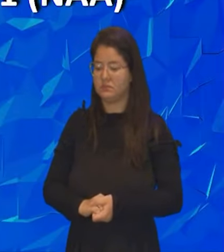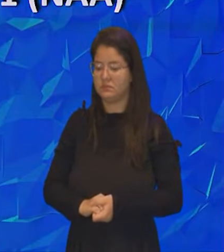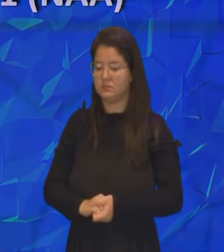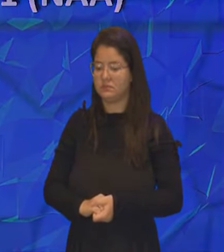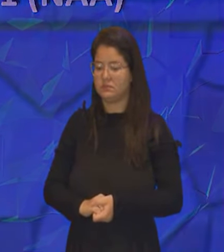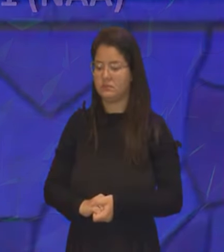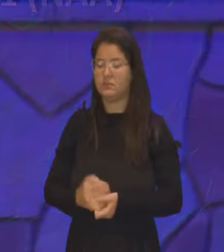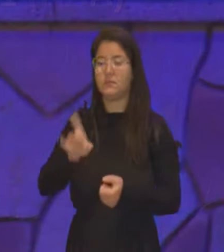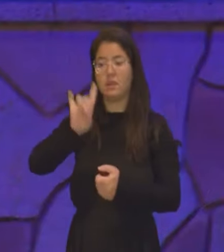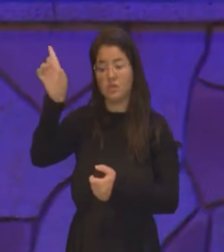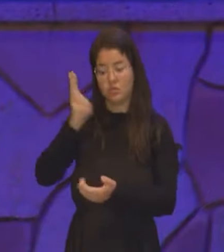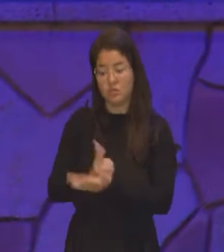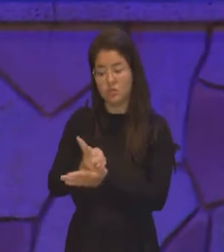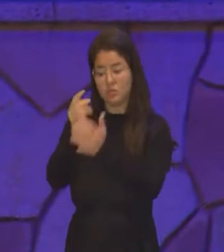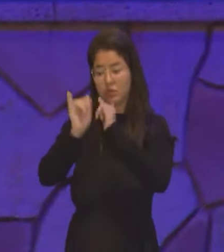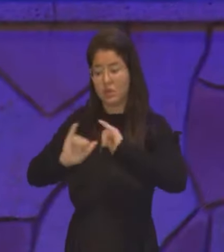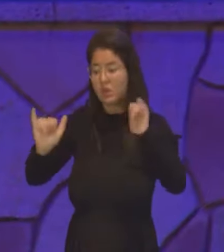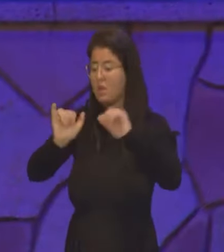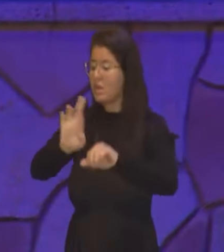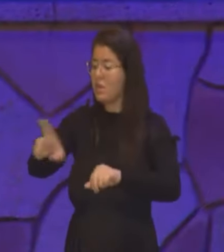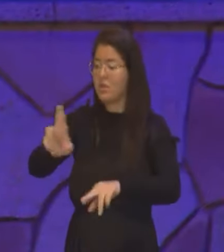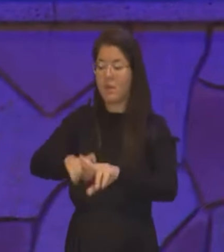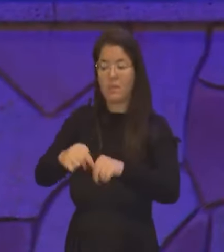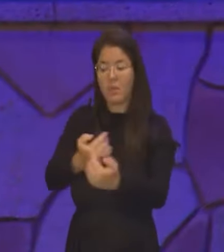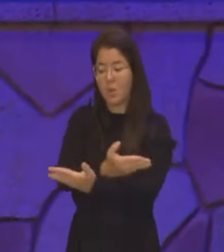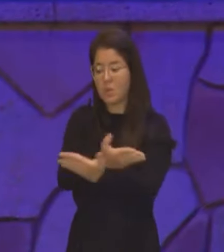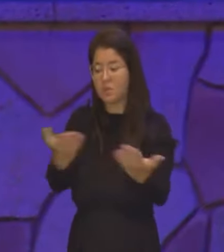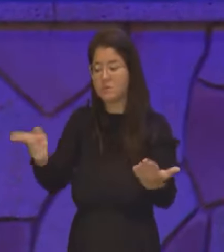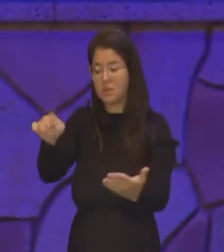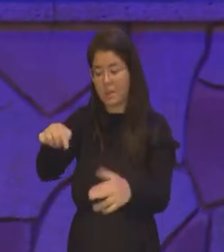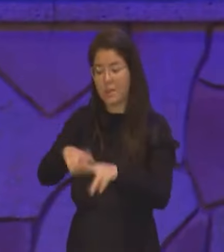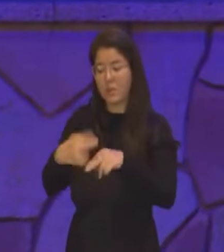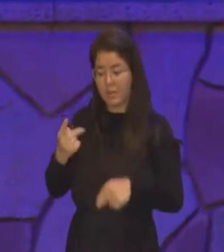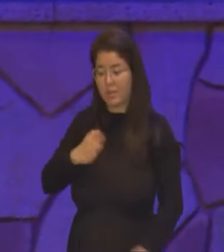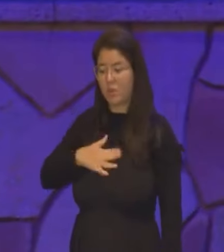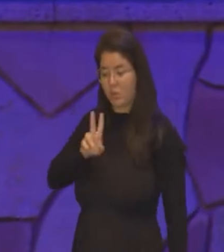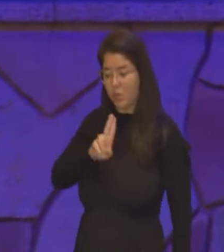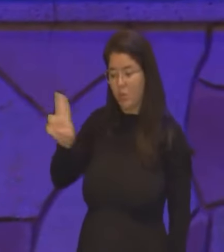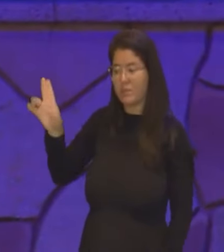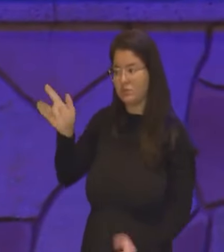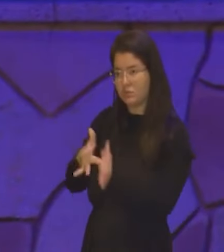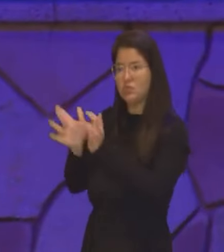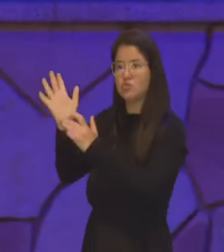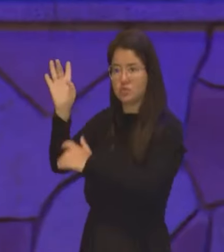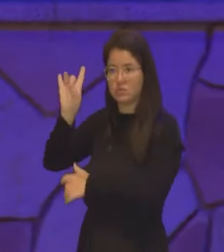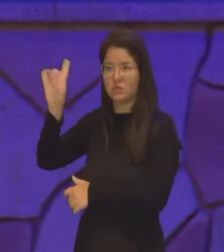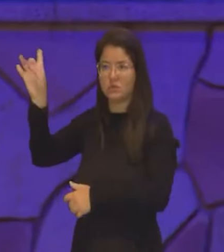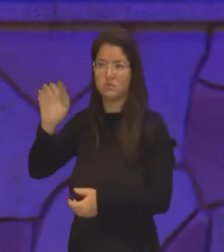E Deus continua dizendo: não é por vocês, é pelo meu nome.